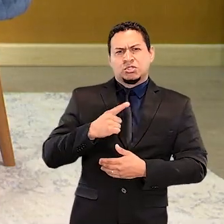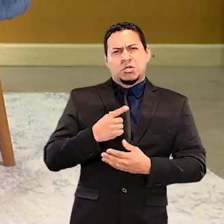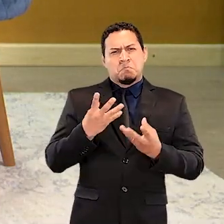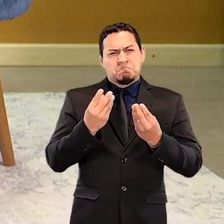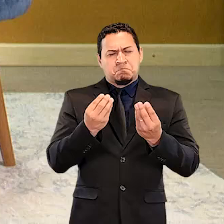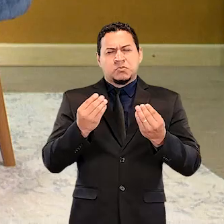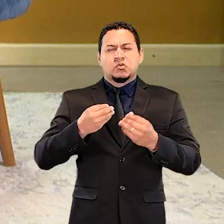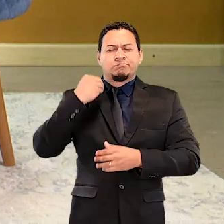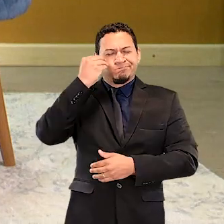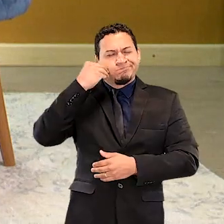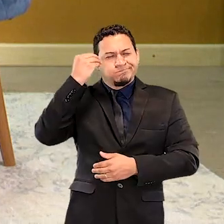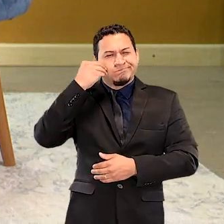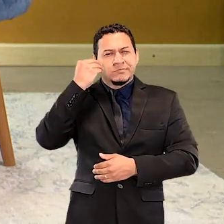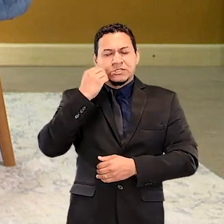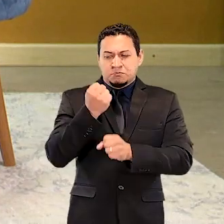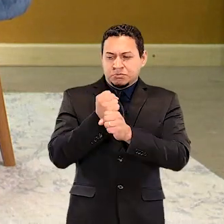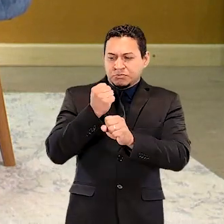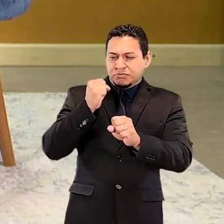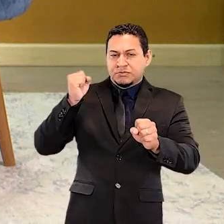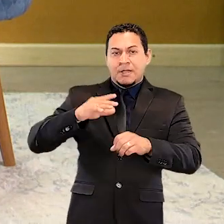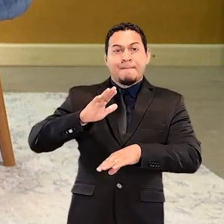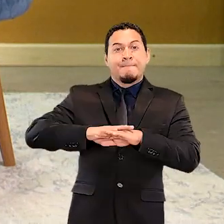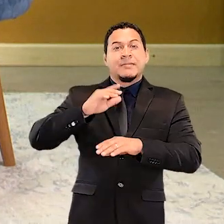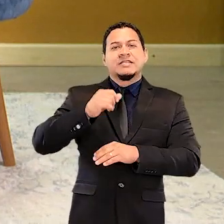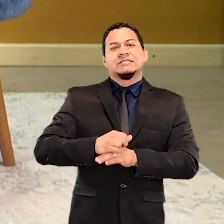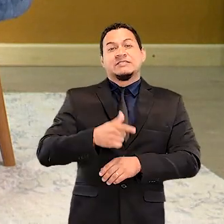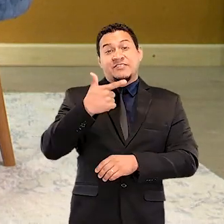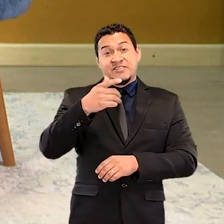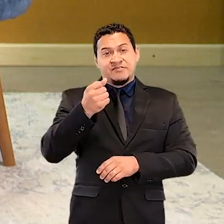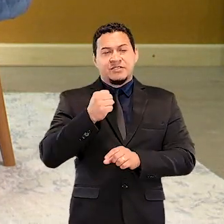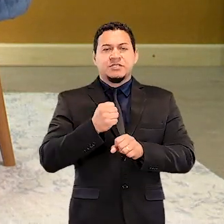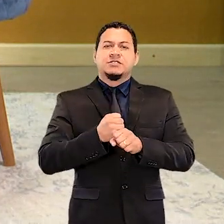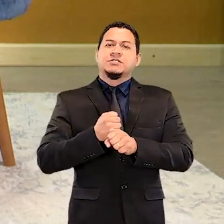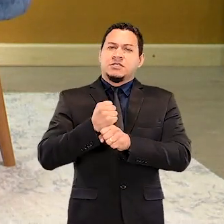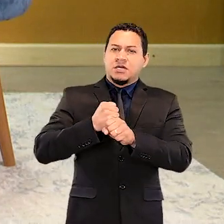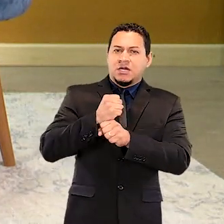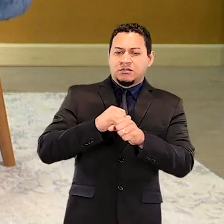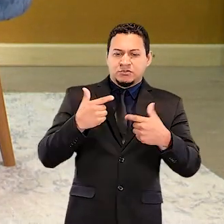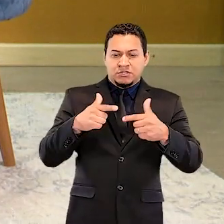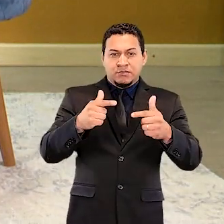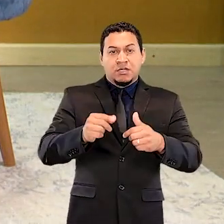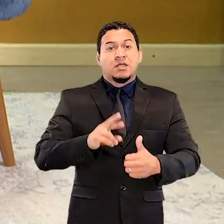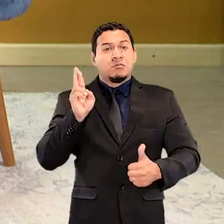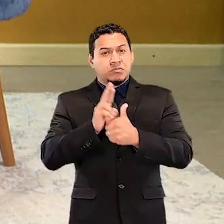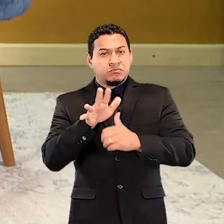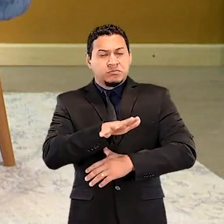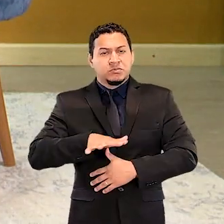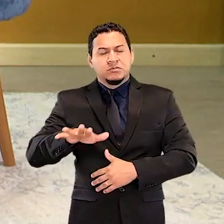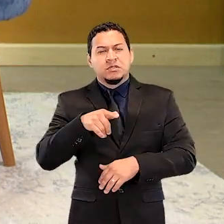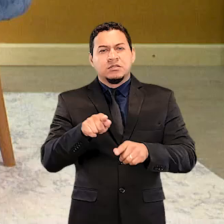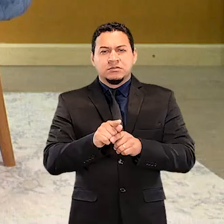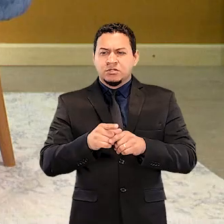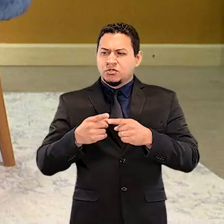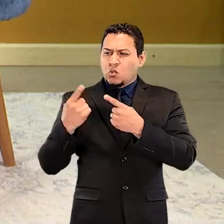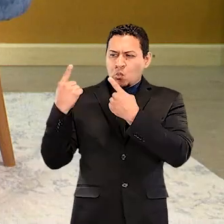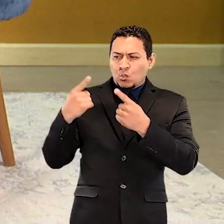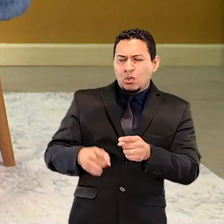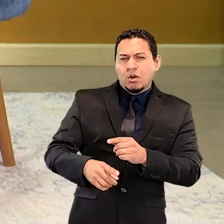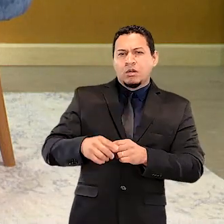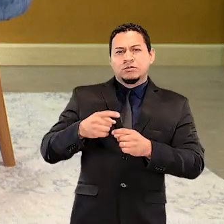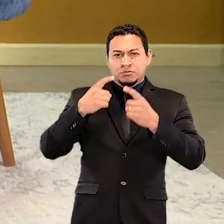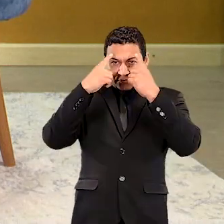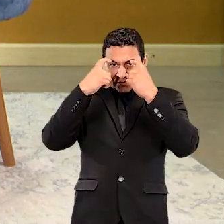muito conhecimento e uma larga experiência de mais de 2 décadas na promotoria, realizando esse trabalho de prevenção, de combate,